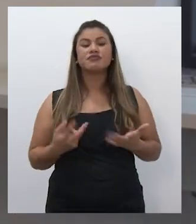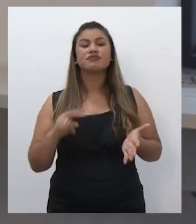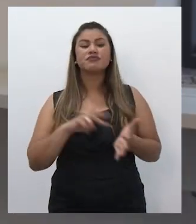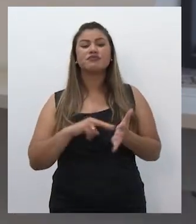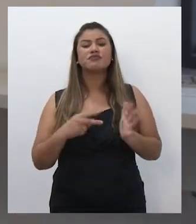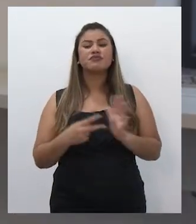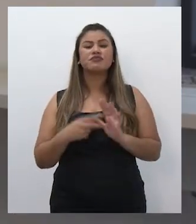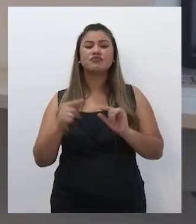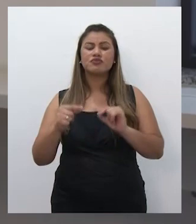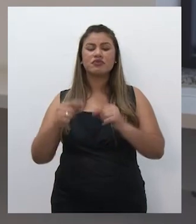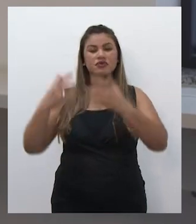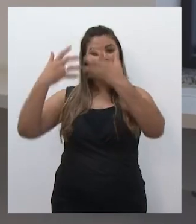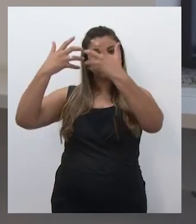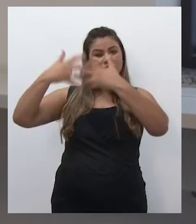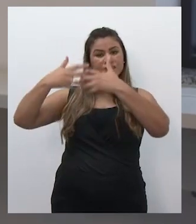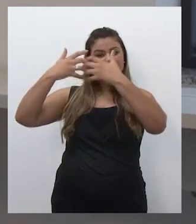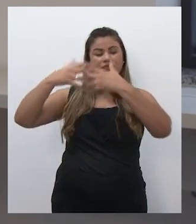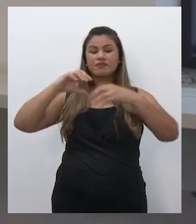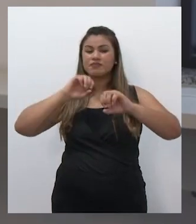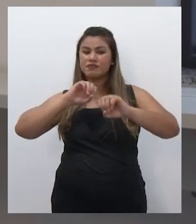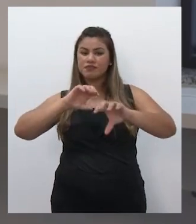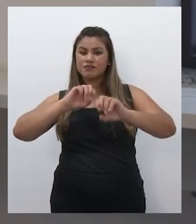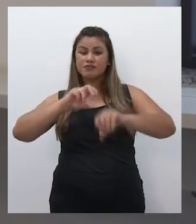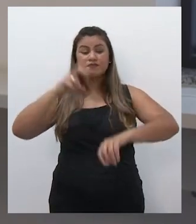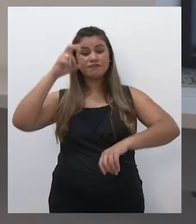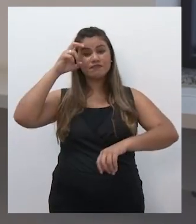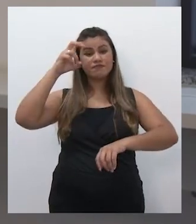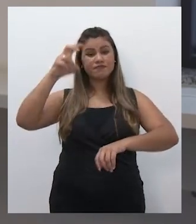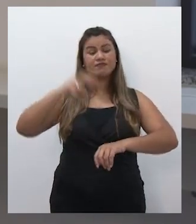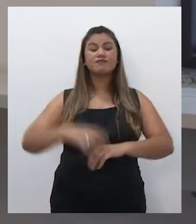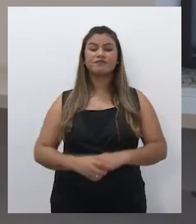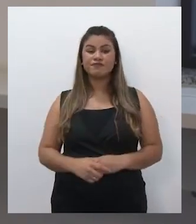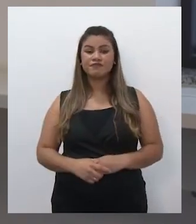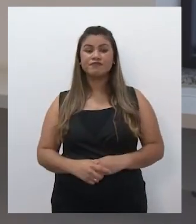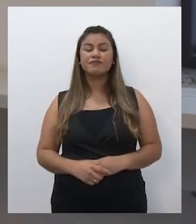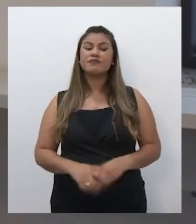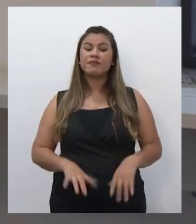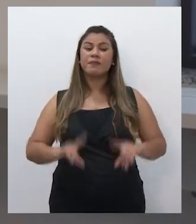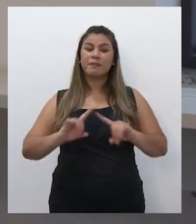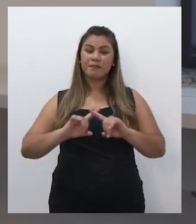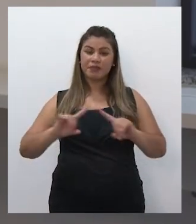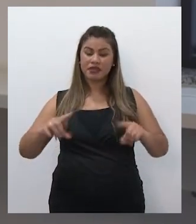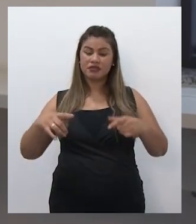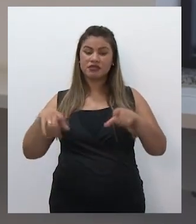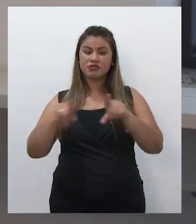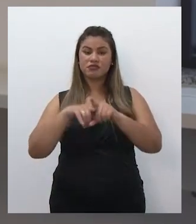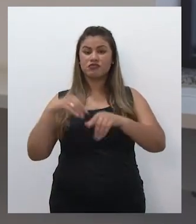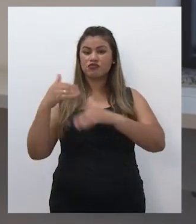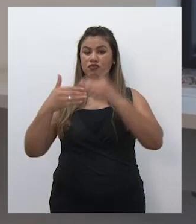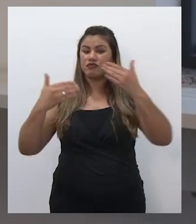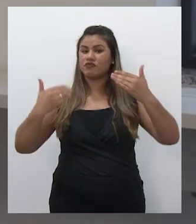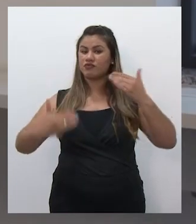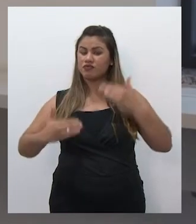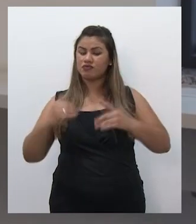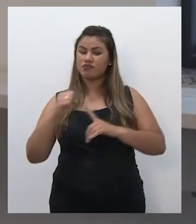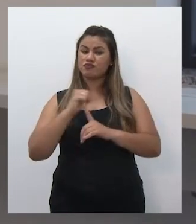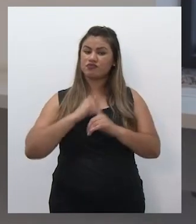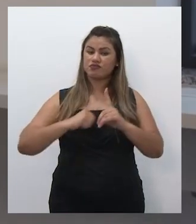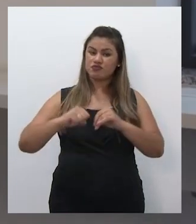parte cognitiva, acadêmica, intelectual, mas também o desenvolvimento físico,